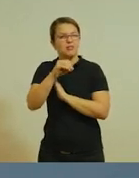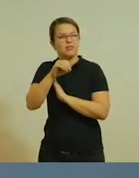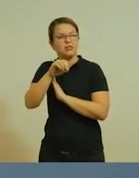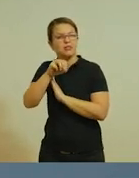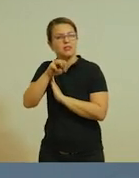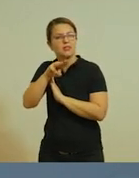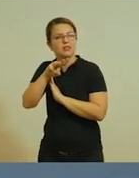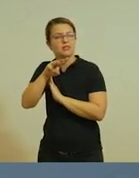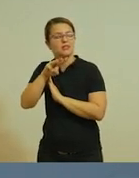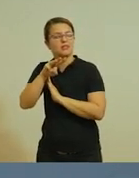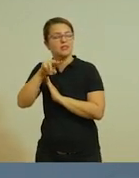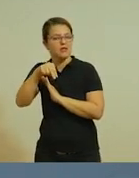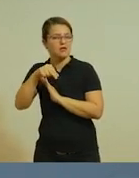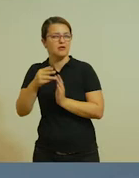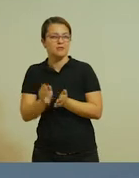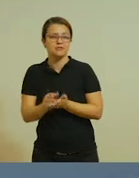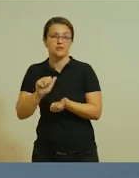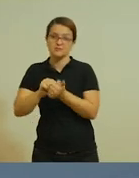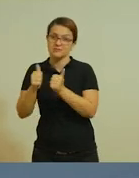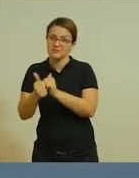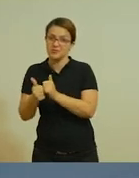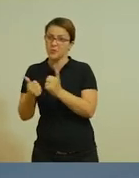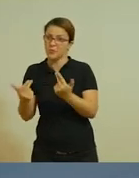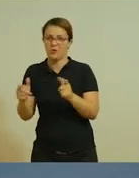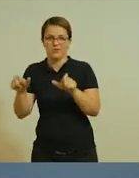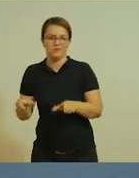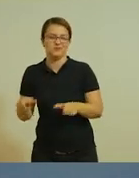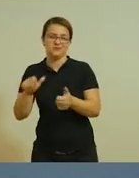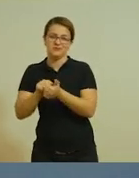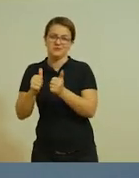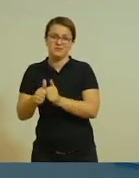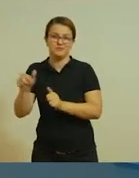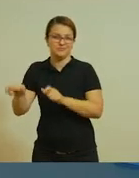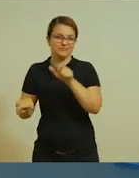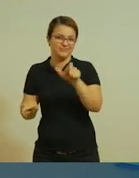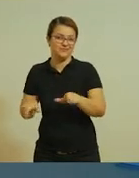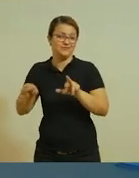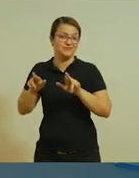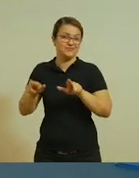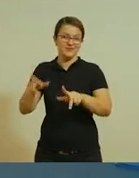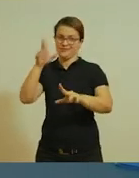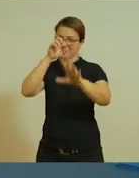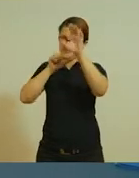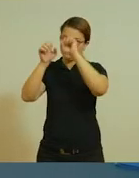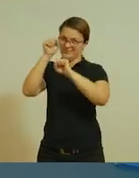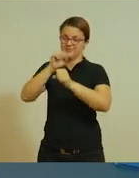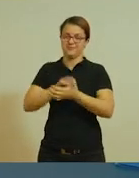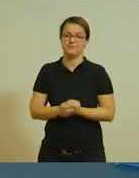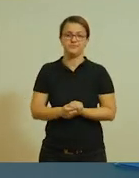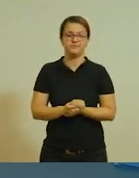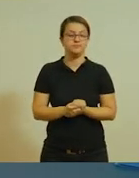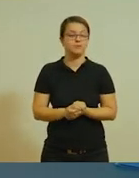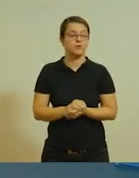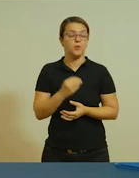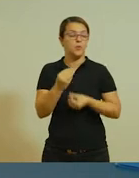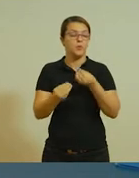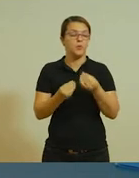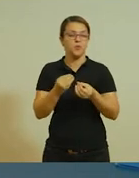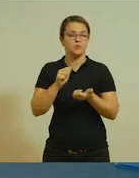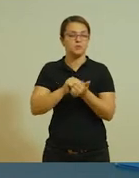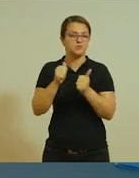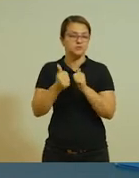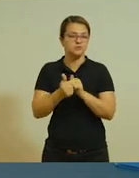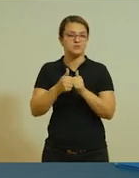diferentes. Por isso, elas precisam de adaptações. Bom, para que a nossa tarefa tenha sucesso aí em casa, a gente